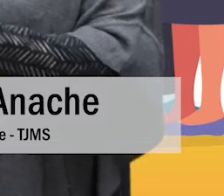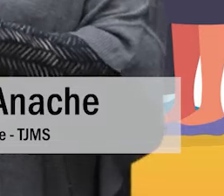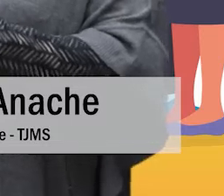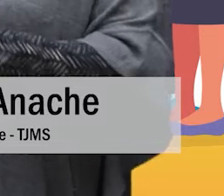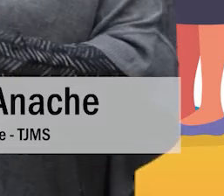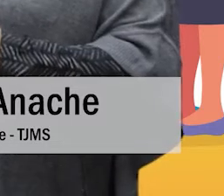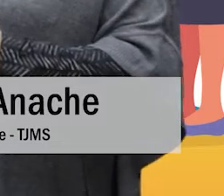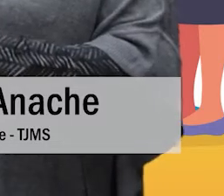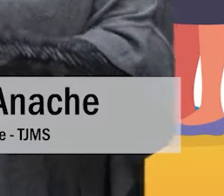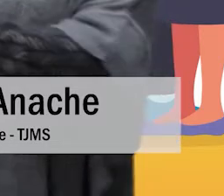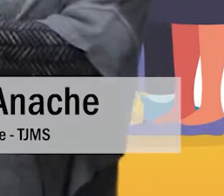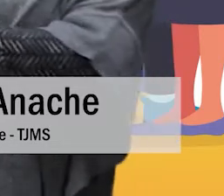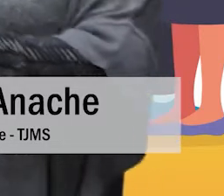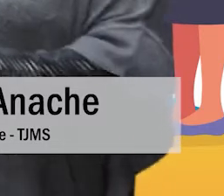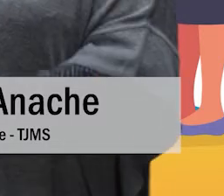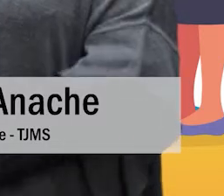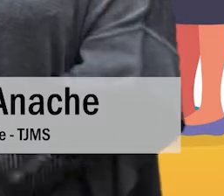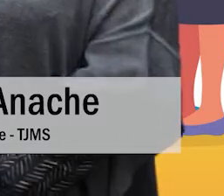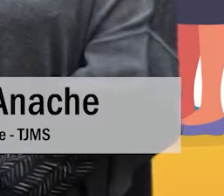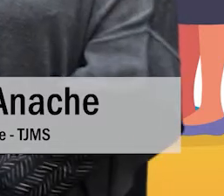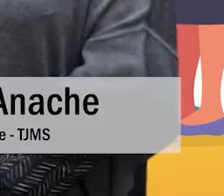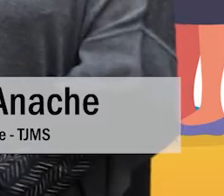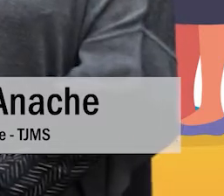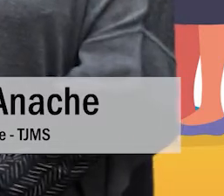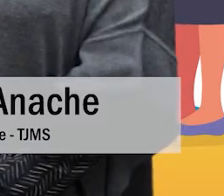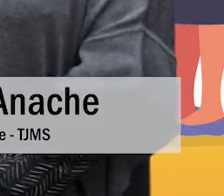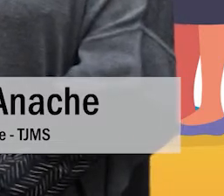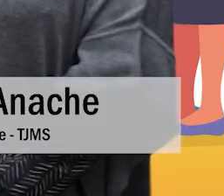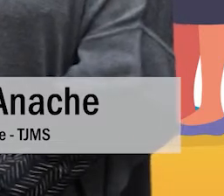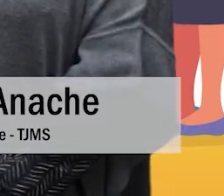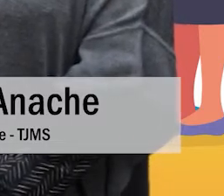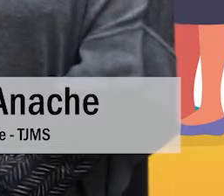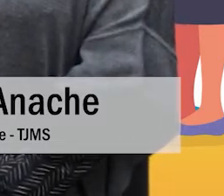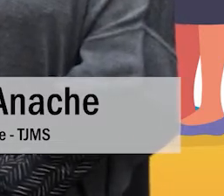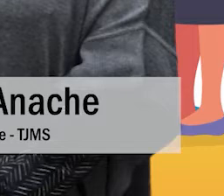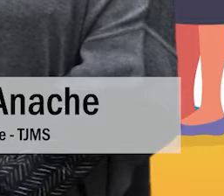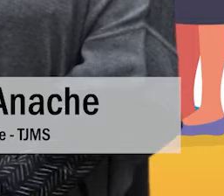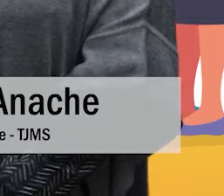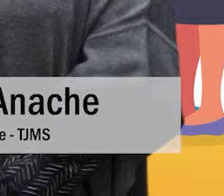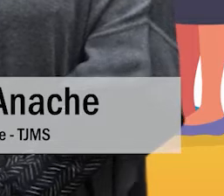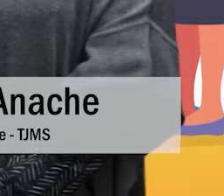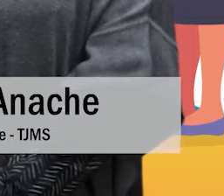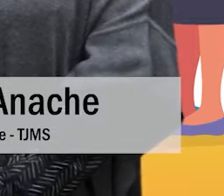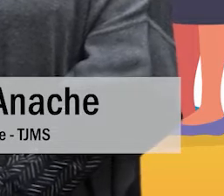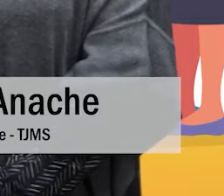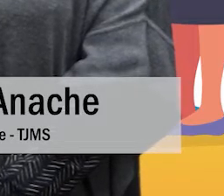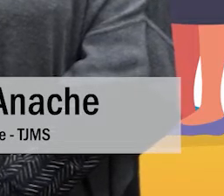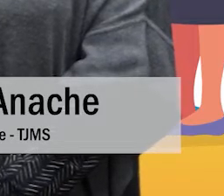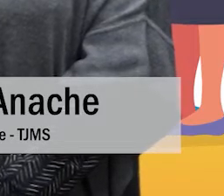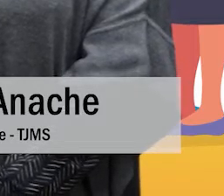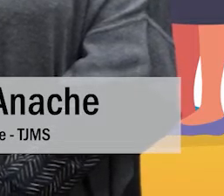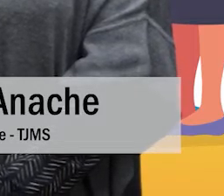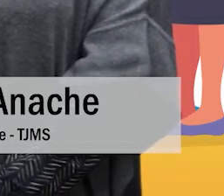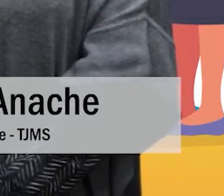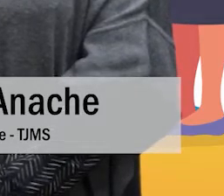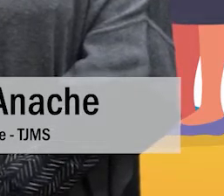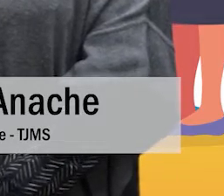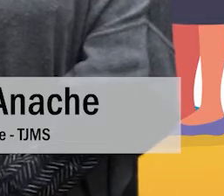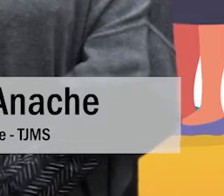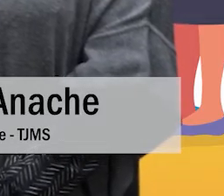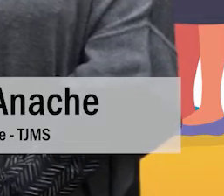para resolver todas as situações, inclusive uma situação como essa. Então, meu irmão, minha irmã, como você pode ver,